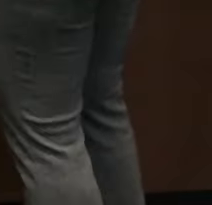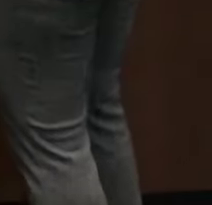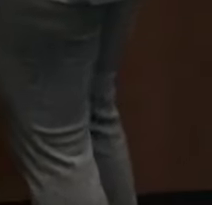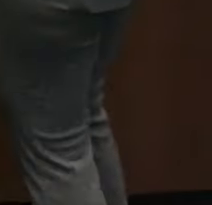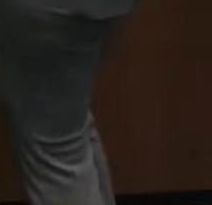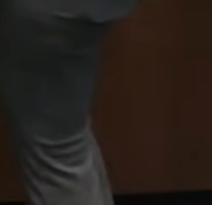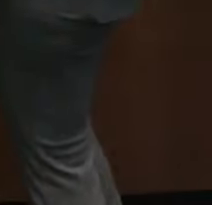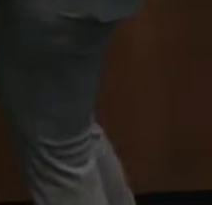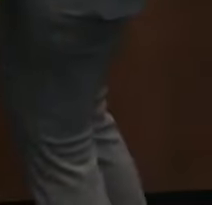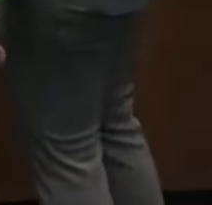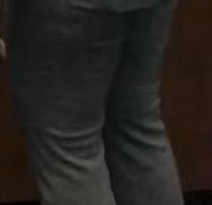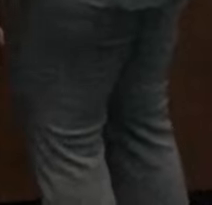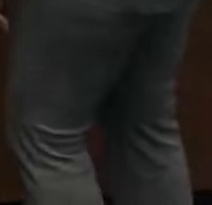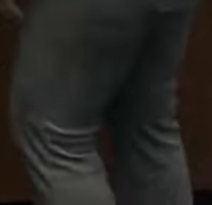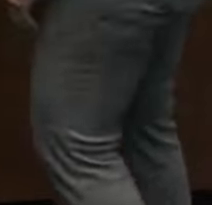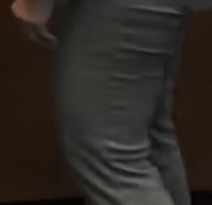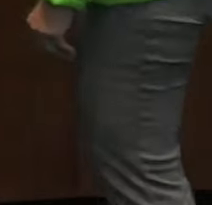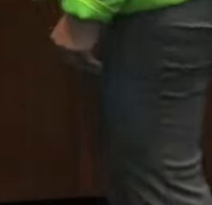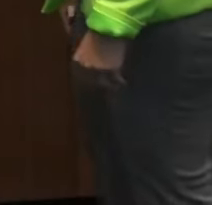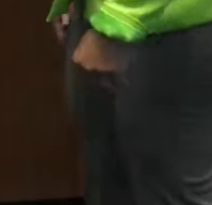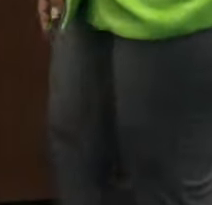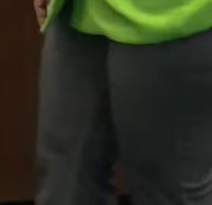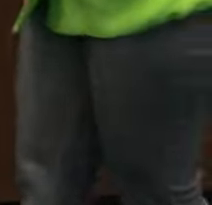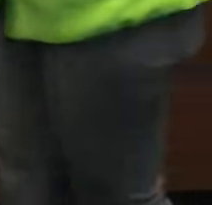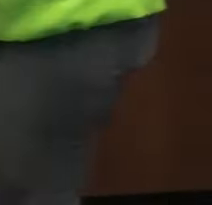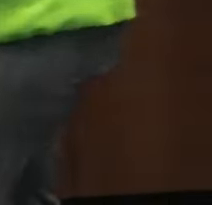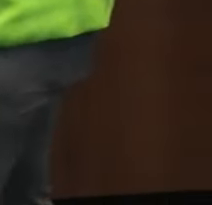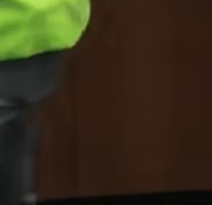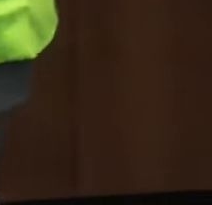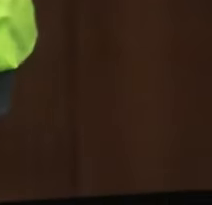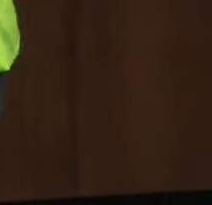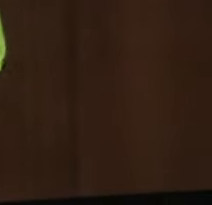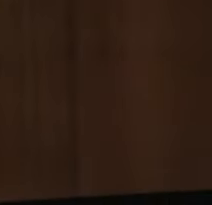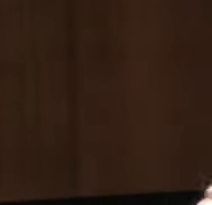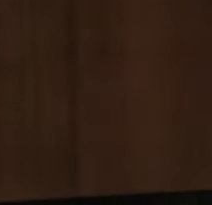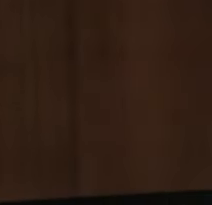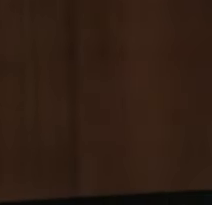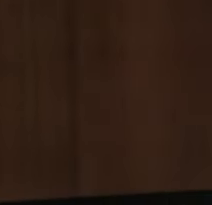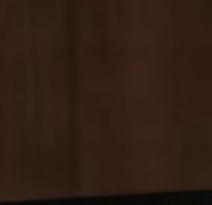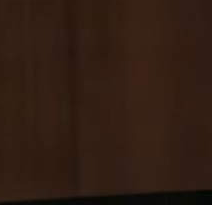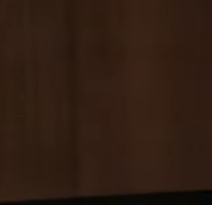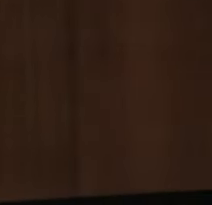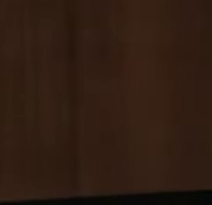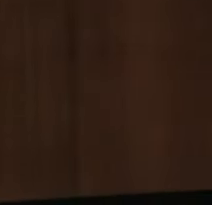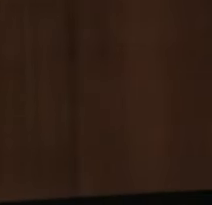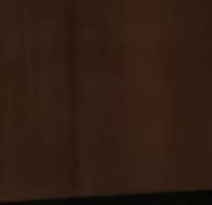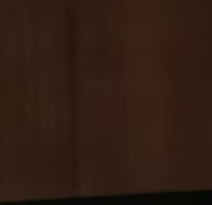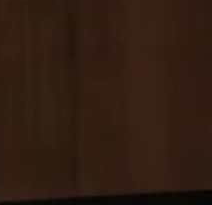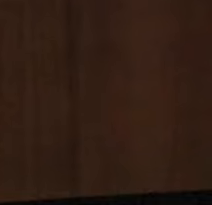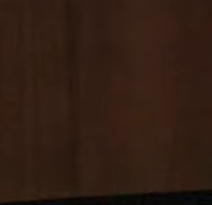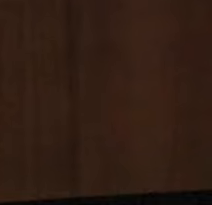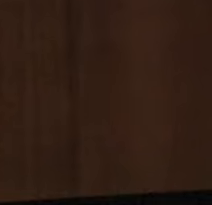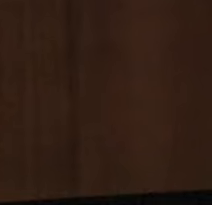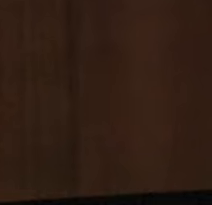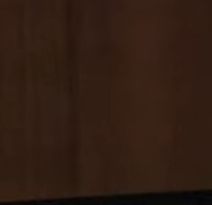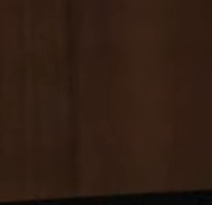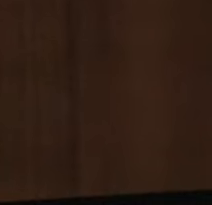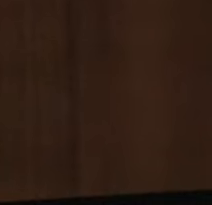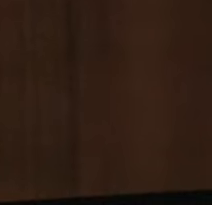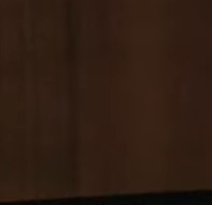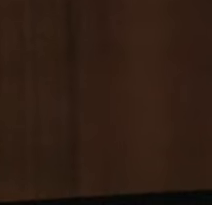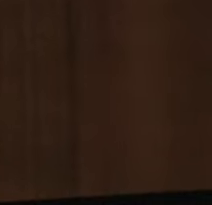fundo norteado pelos princípios da prudência, excelência, transparência, responsabilidade socioambiental e integridade das melhores práticas do